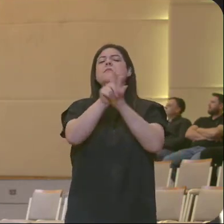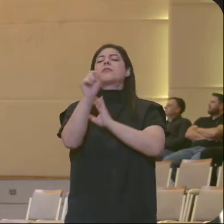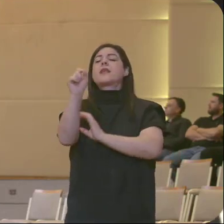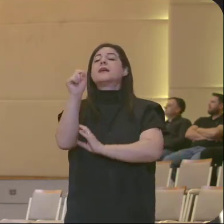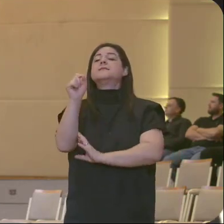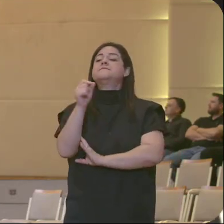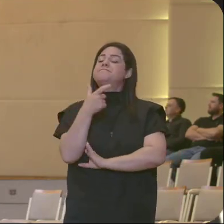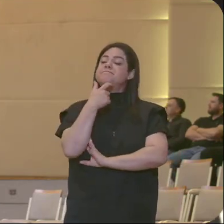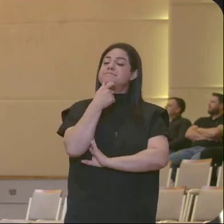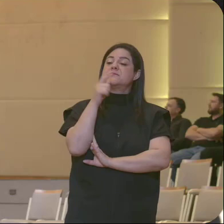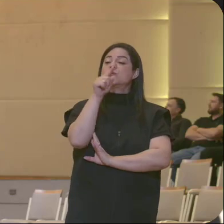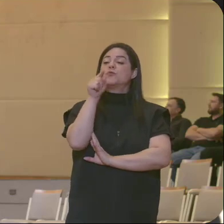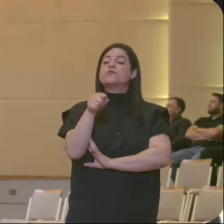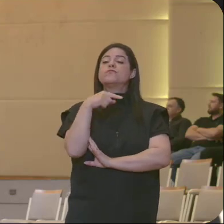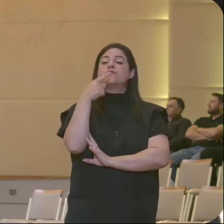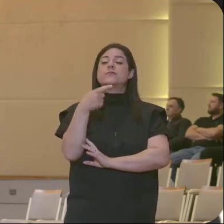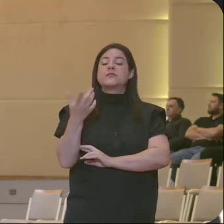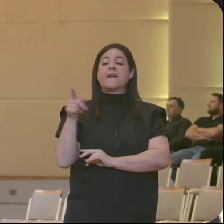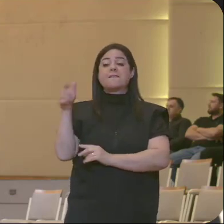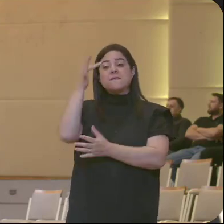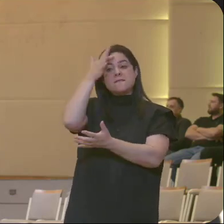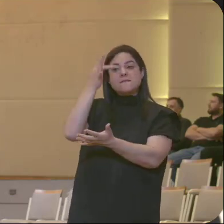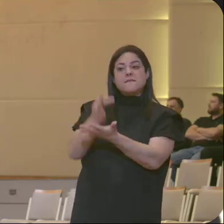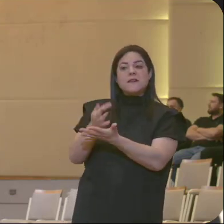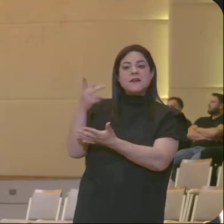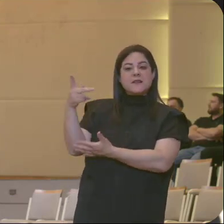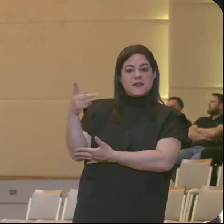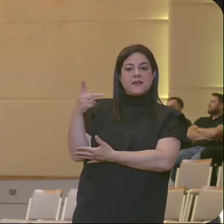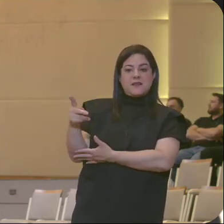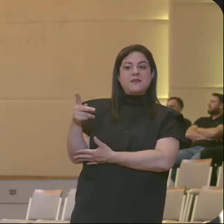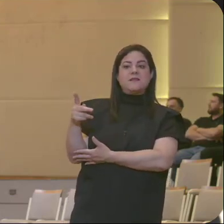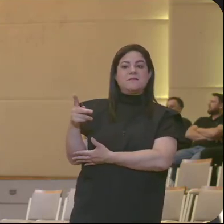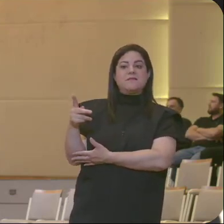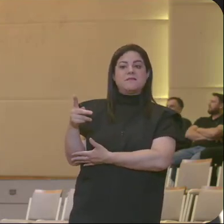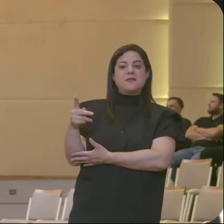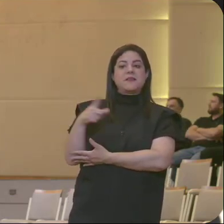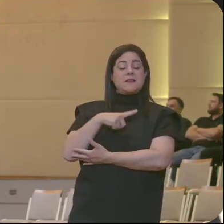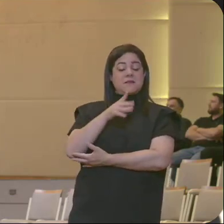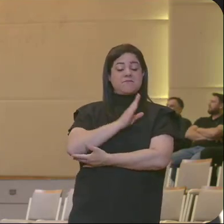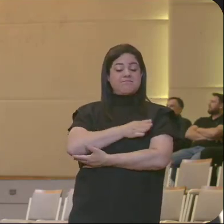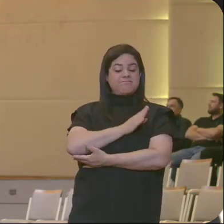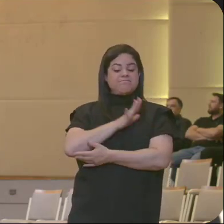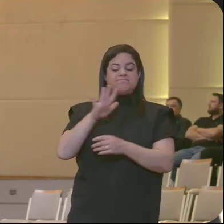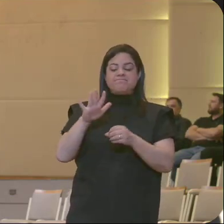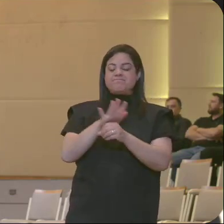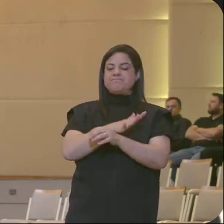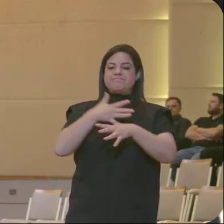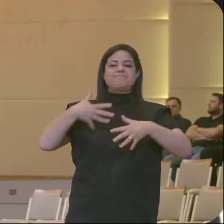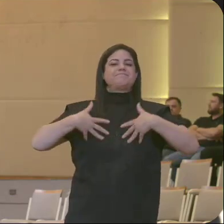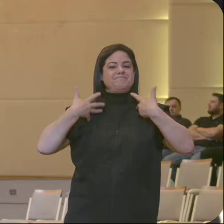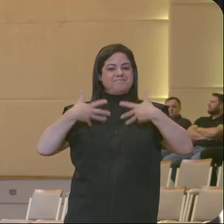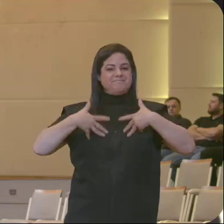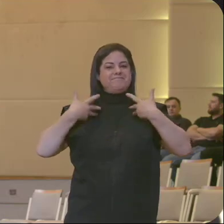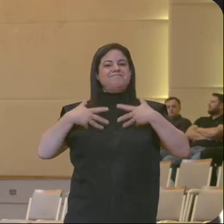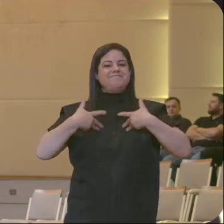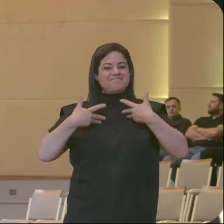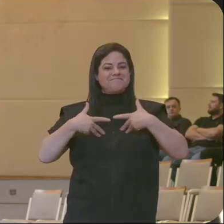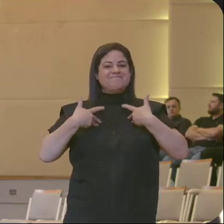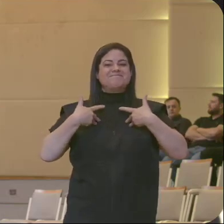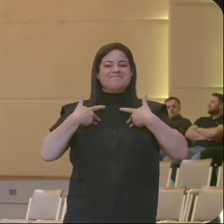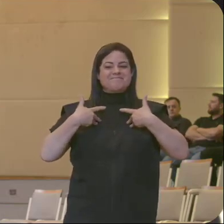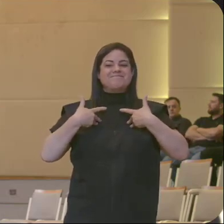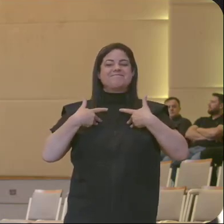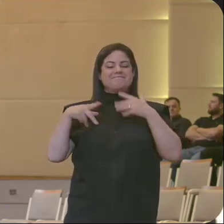duvida de uma fé de alguém com o coração cheio de